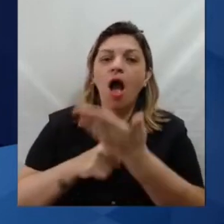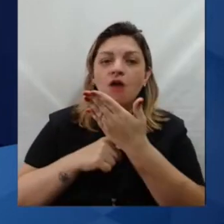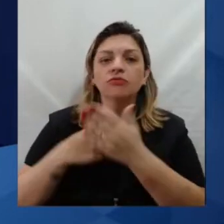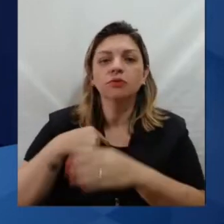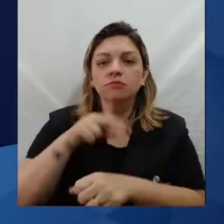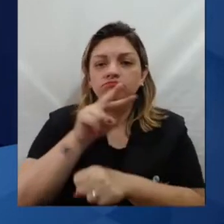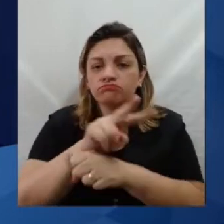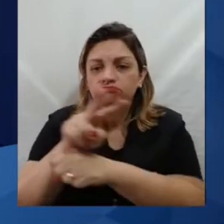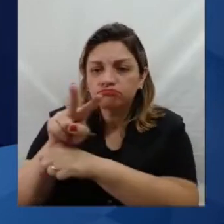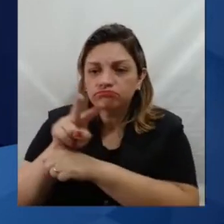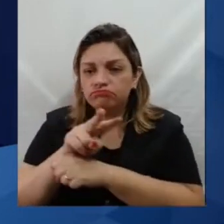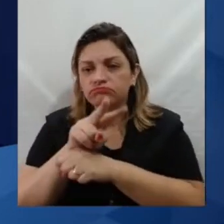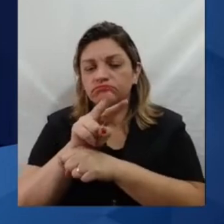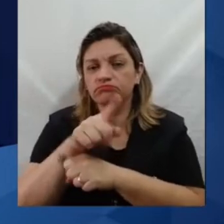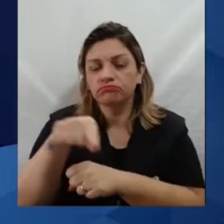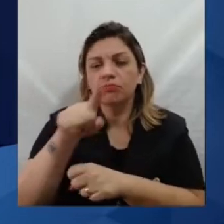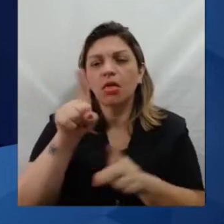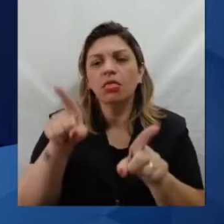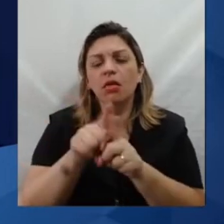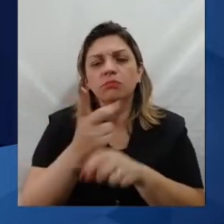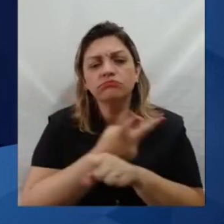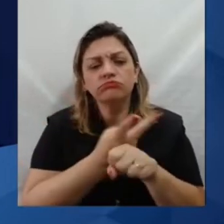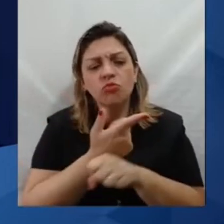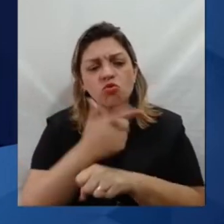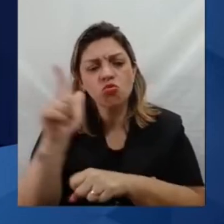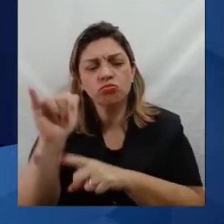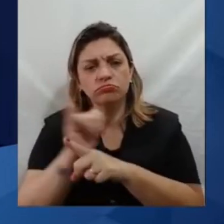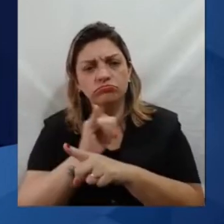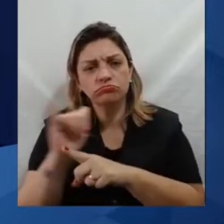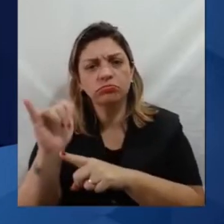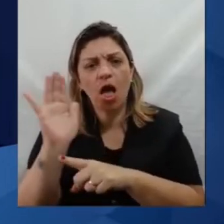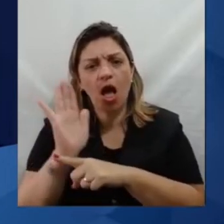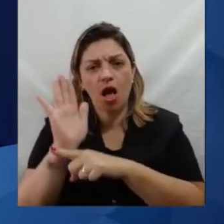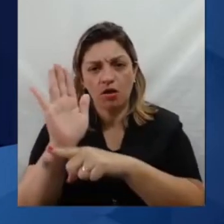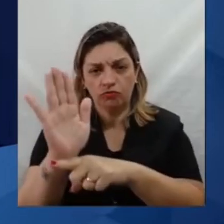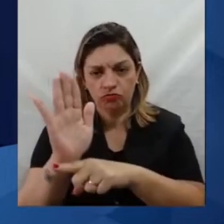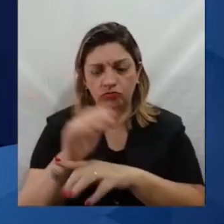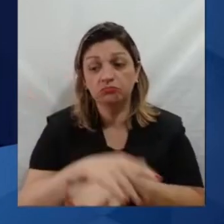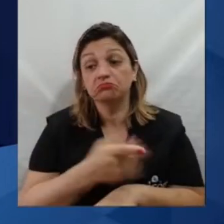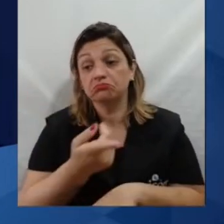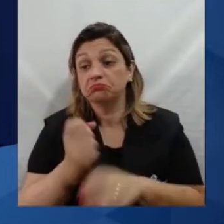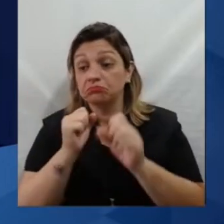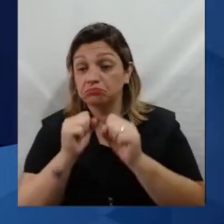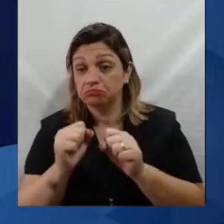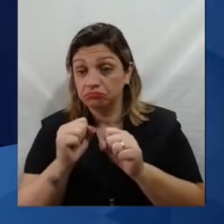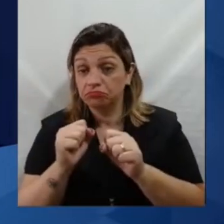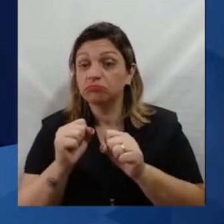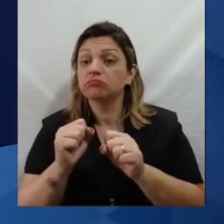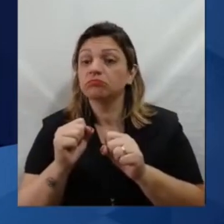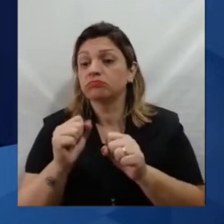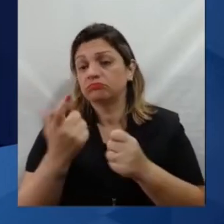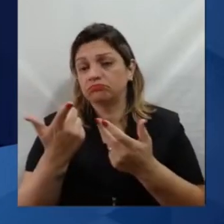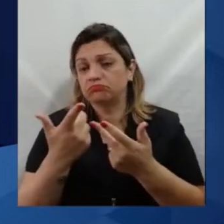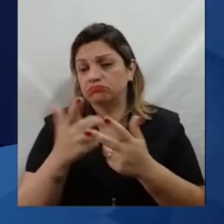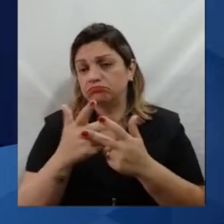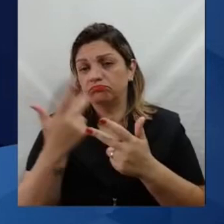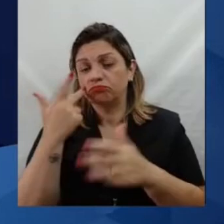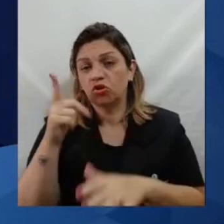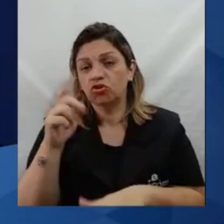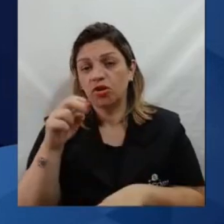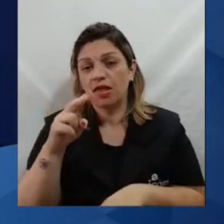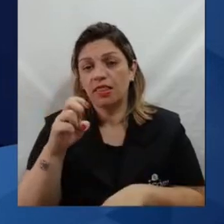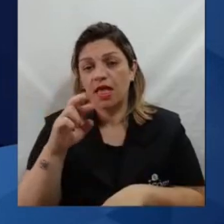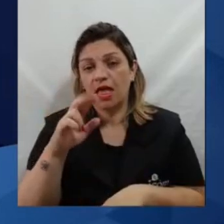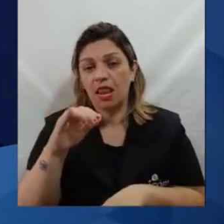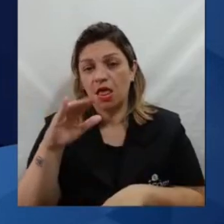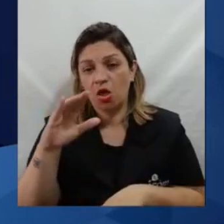e também a buscar novas estratégias de intervenção. Então, eles podem ser genéricos, como, por exemplo, o SF-36, que é um questionário geral